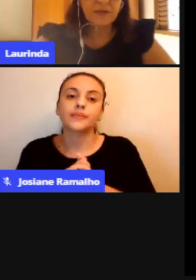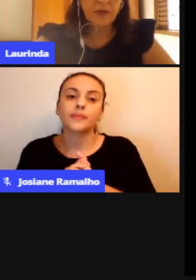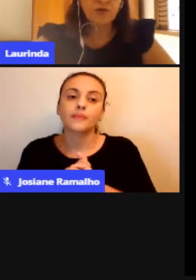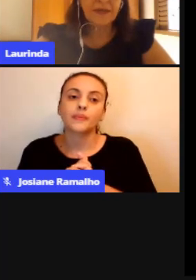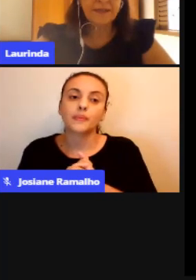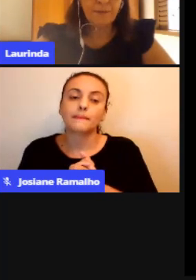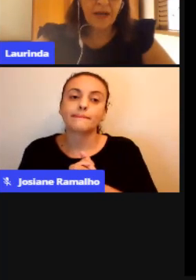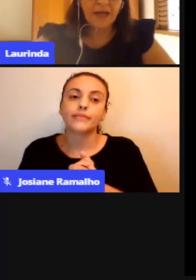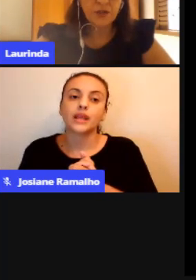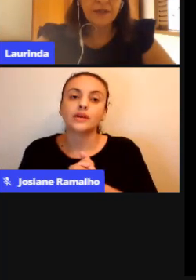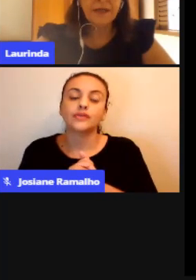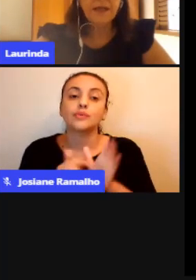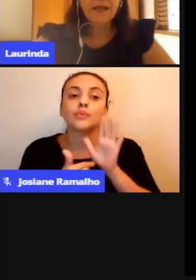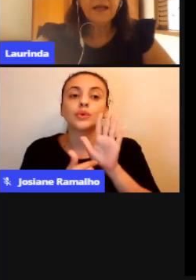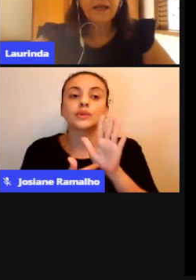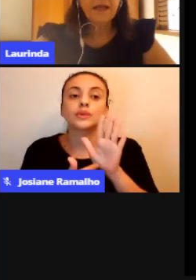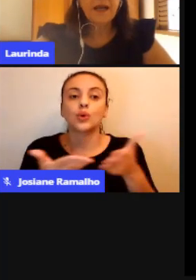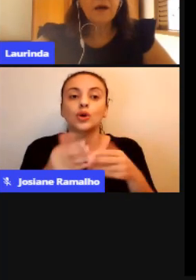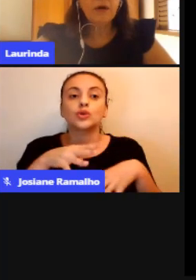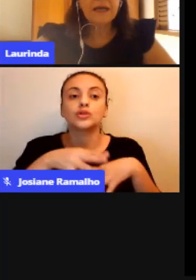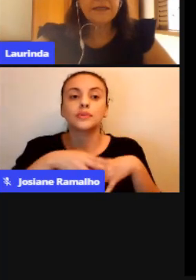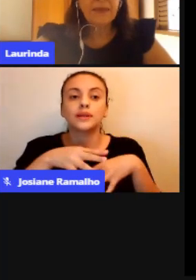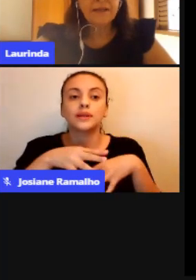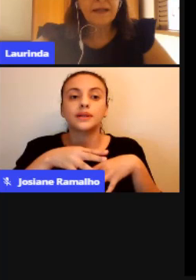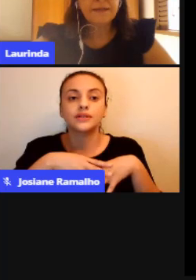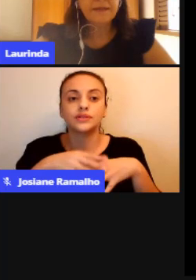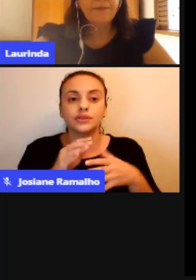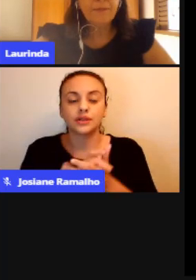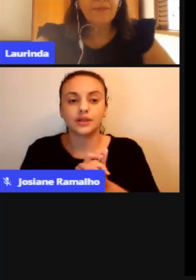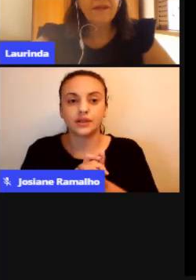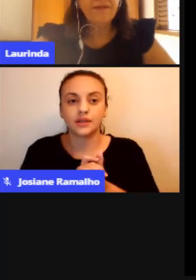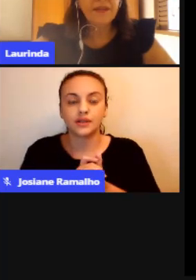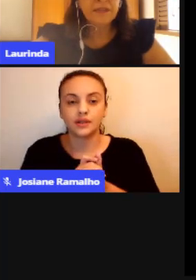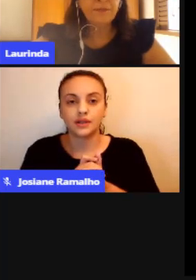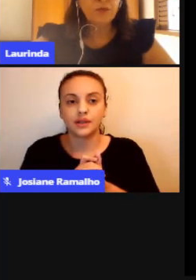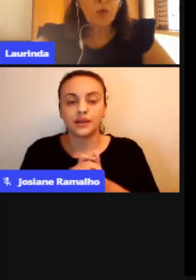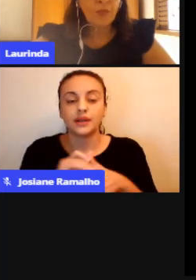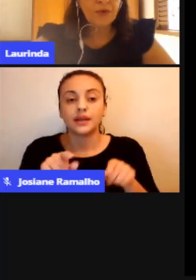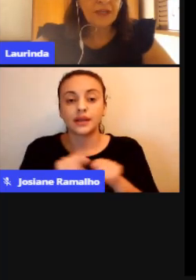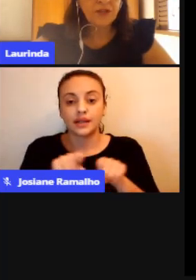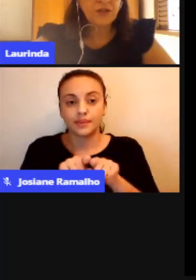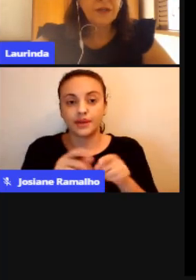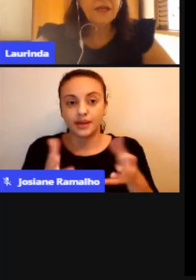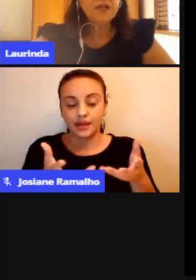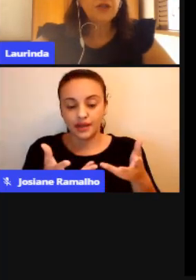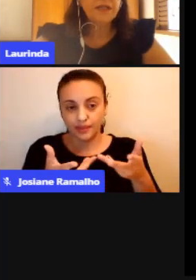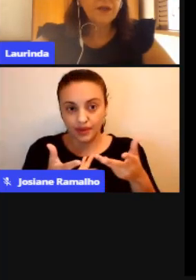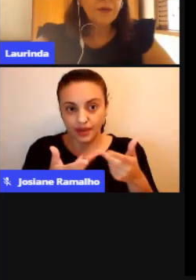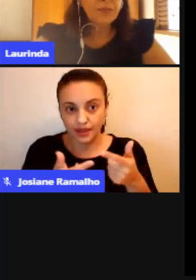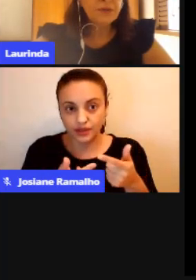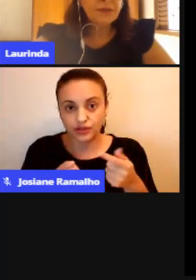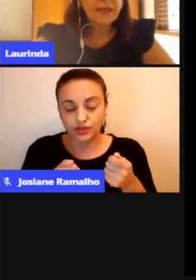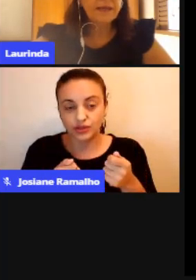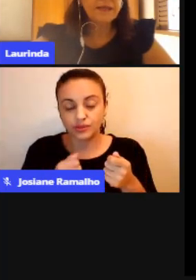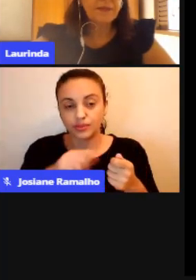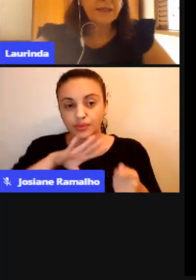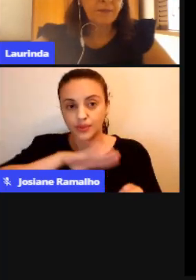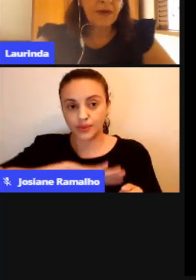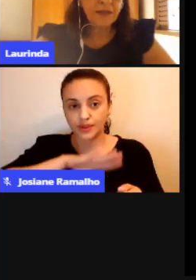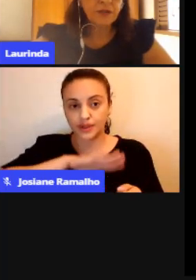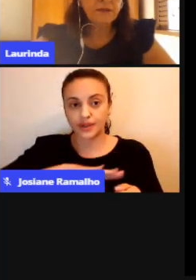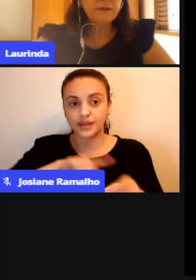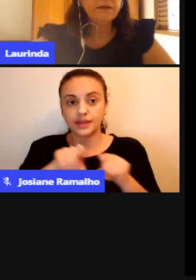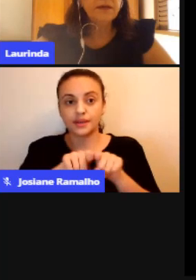gente mostrar o de matemática, que é as habilidades também previstas para o componente de língua portuguesa